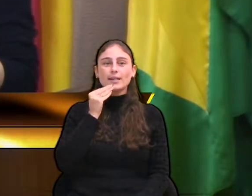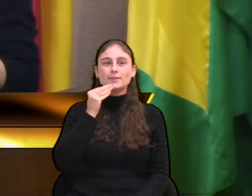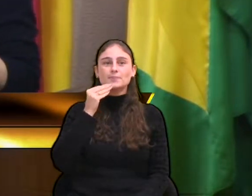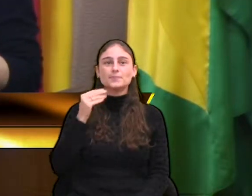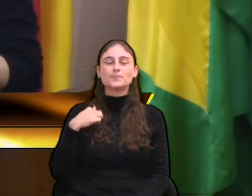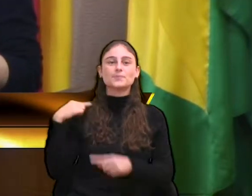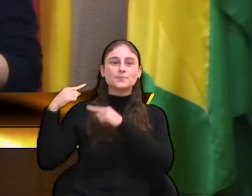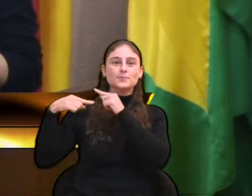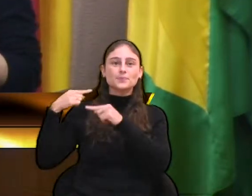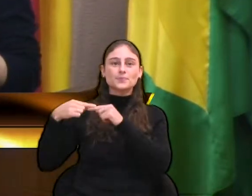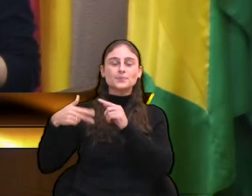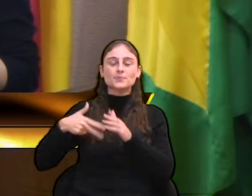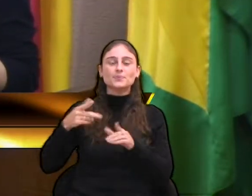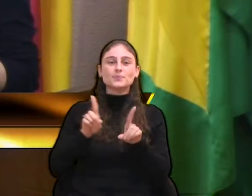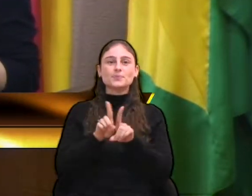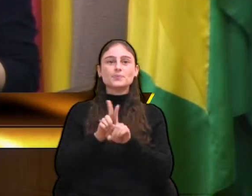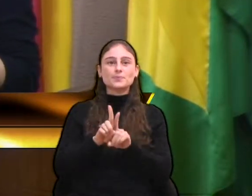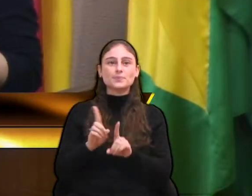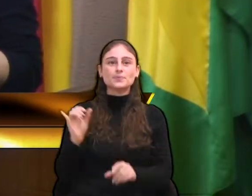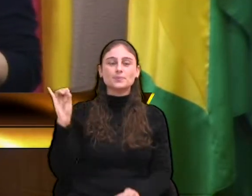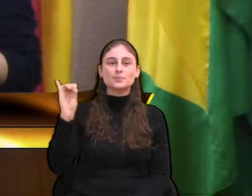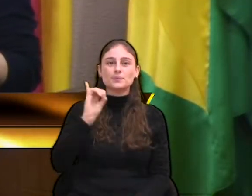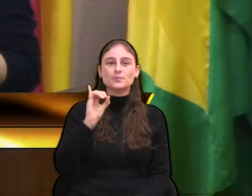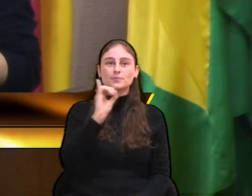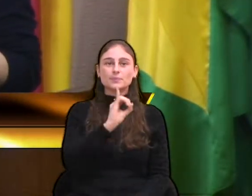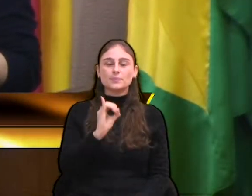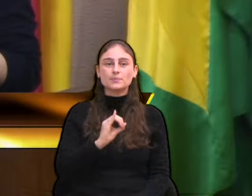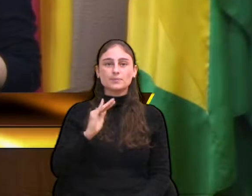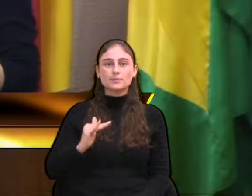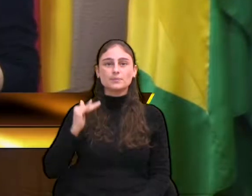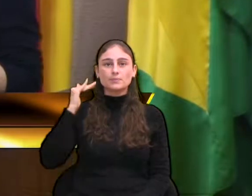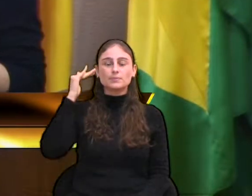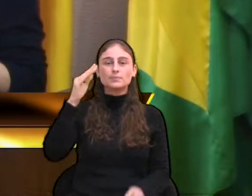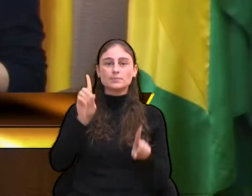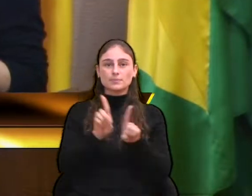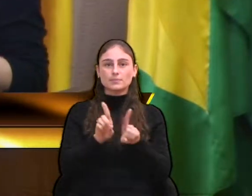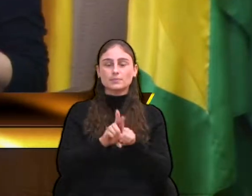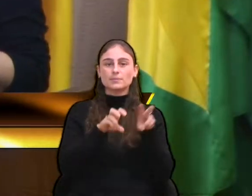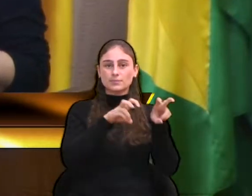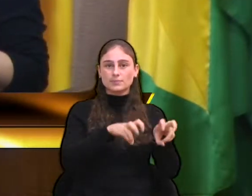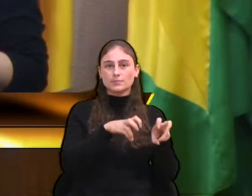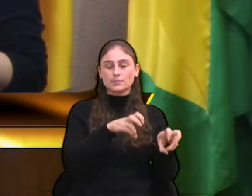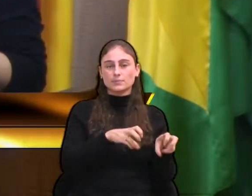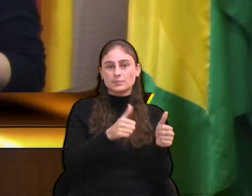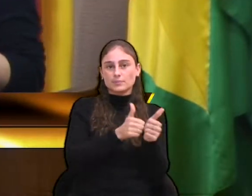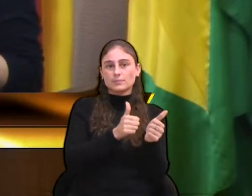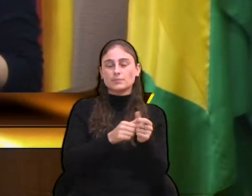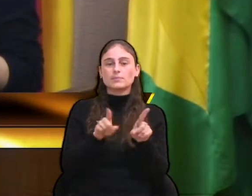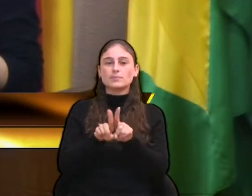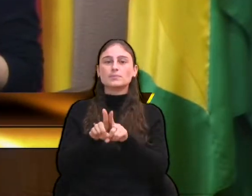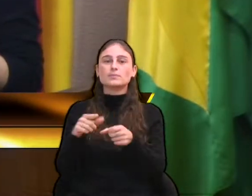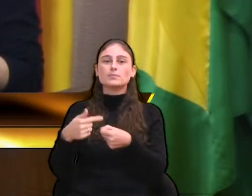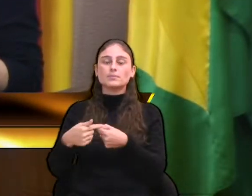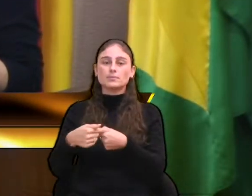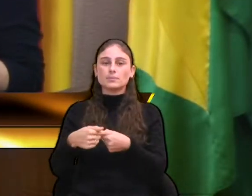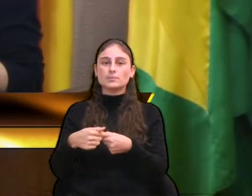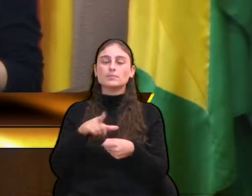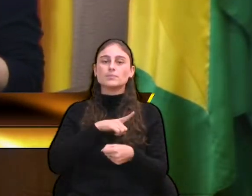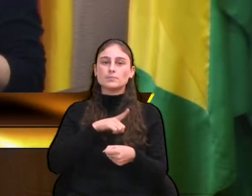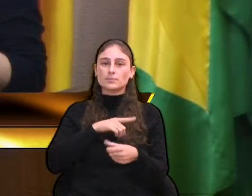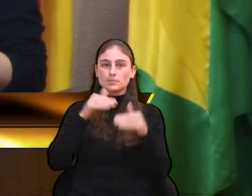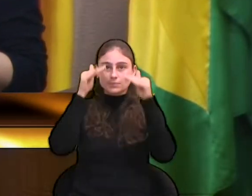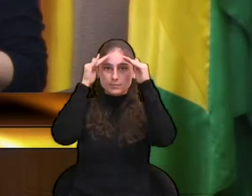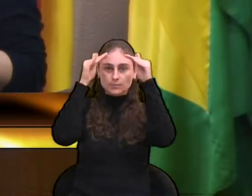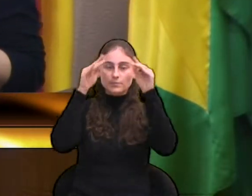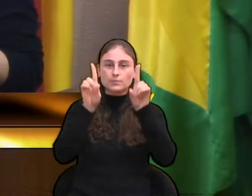de imigrantes italianos aqui em Caxias do Sul, cresci num entremeio entre colônia e cidade. Guardo o